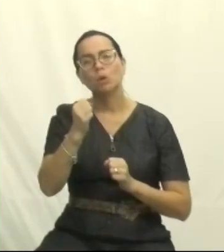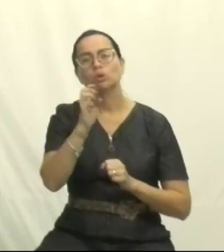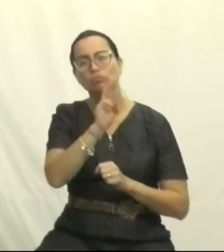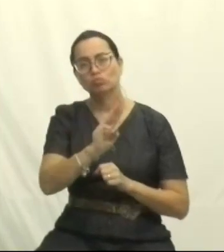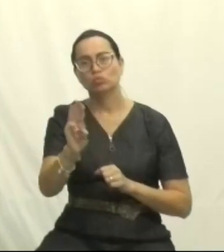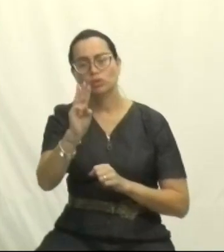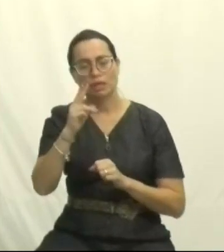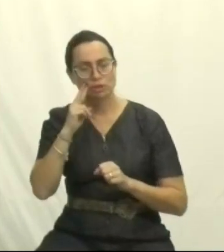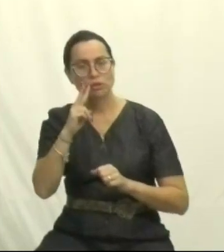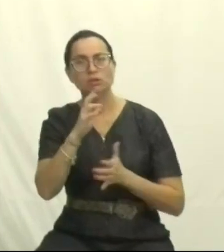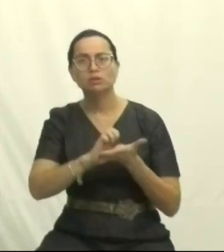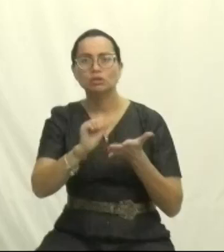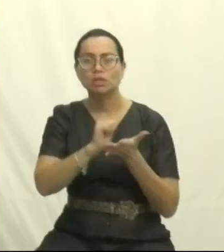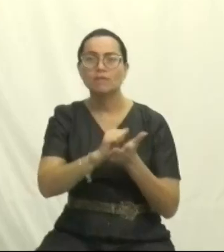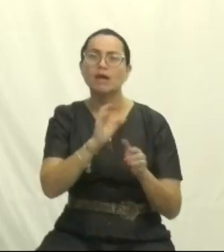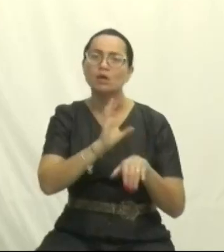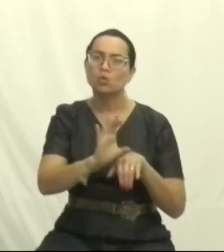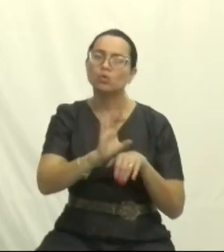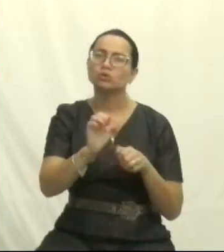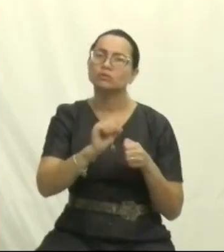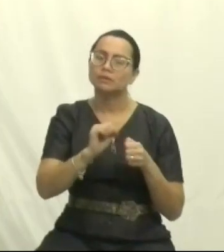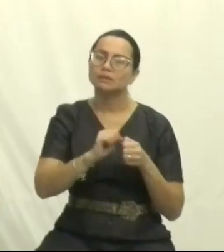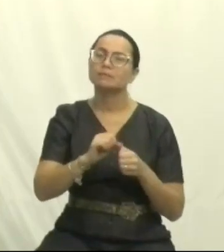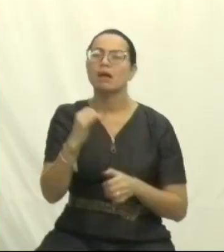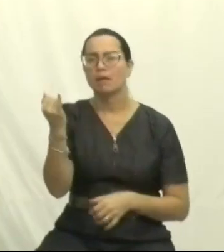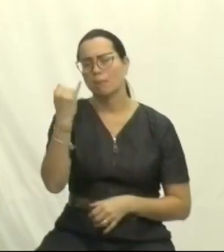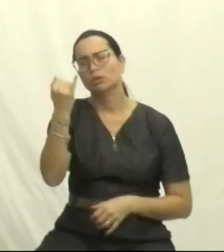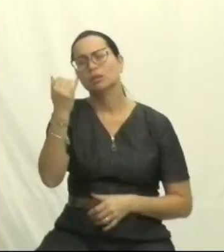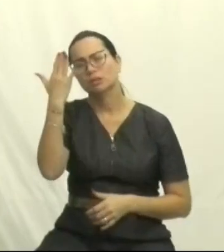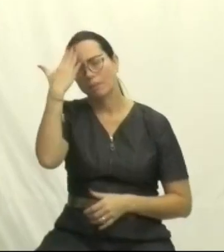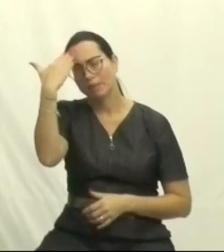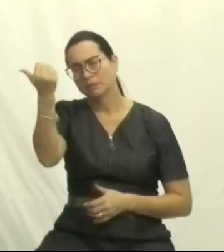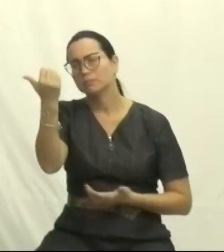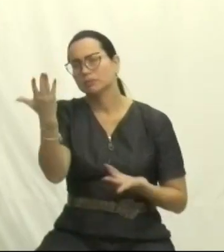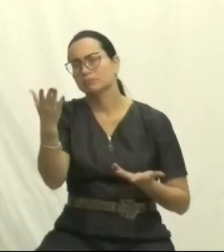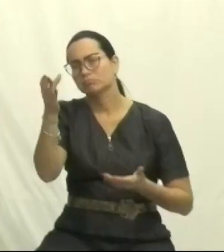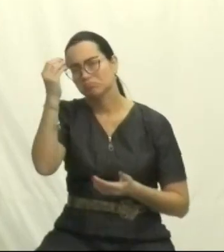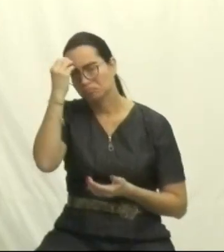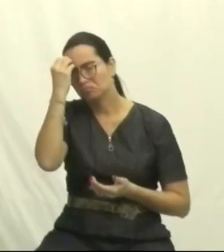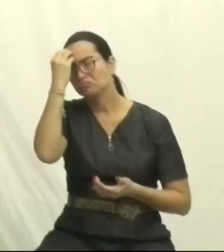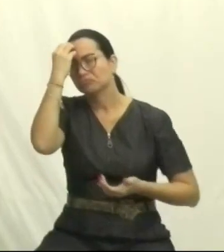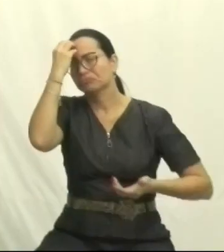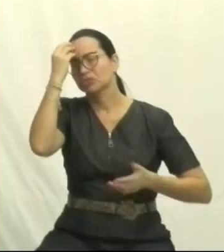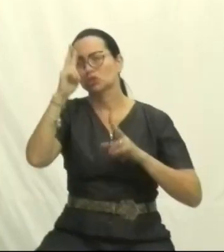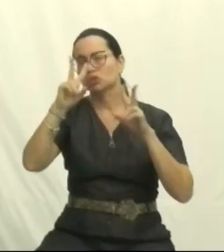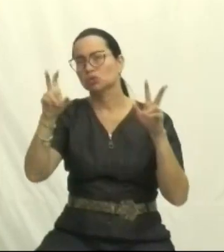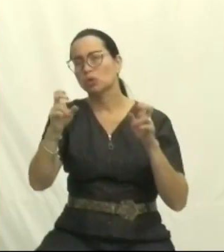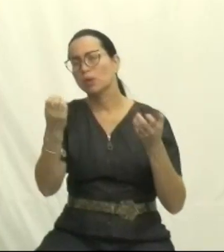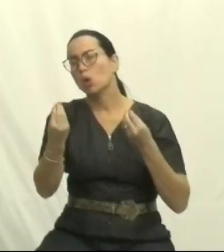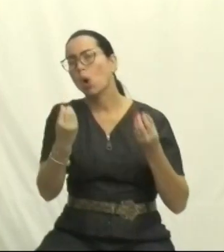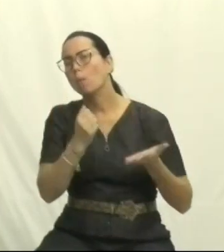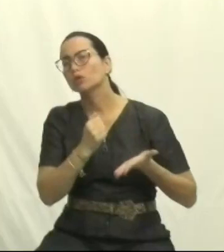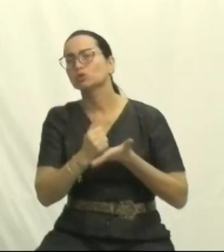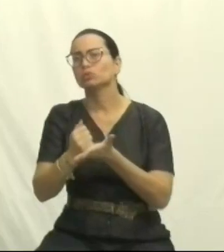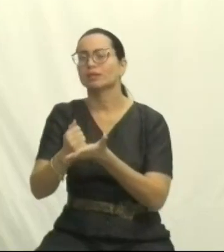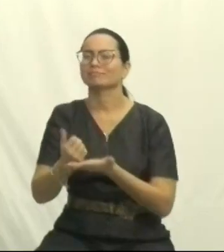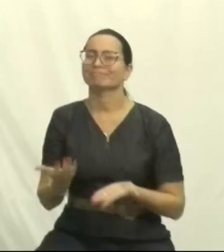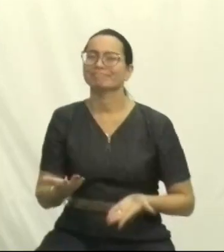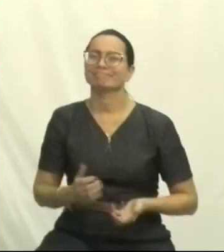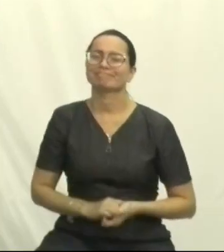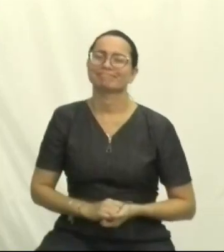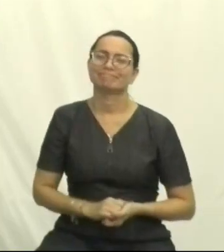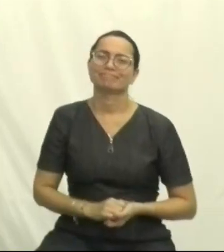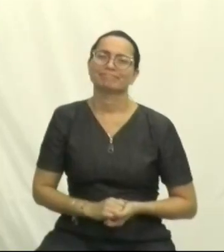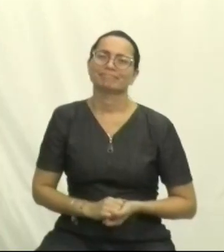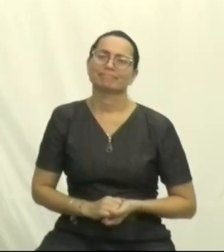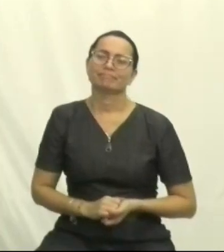dá uma noção bem, bem básica, ali, mas bem importante para qualquer pessoa. E esse mínimo necessário aí pode ser o